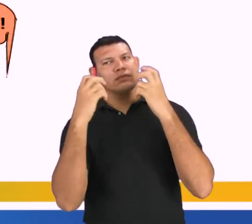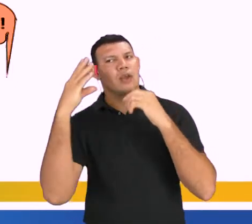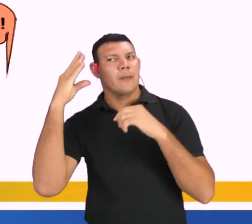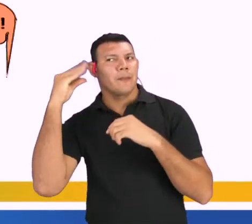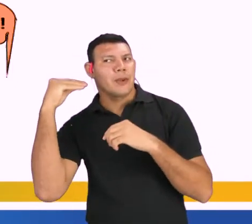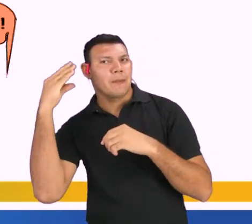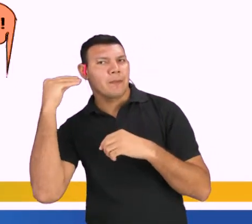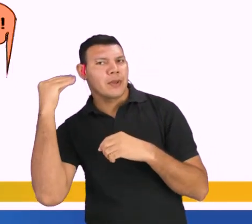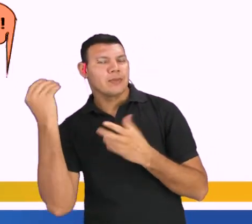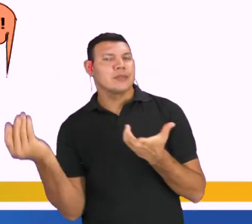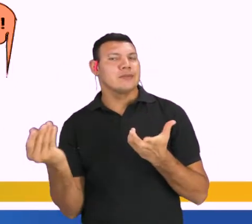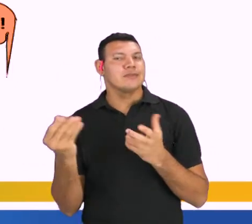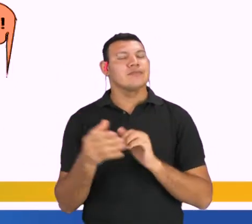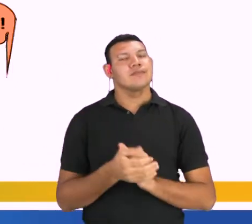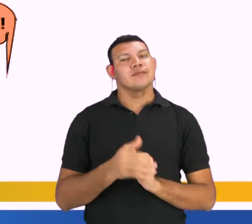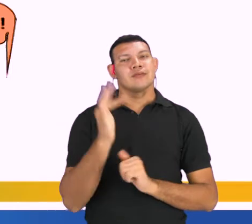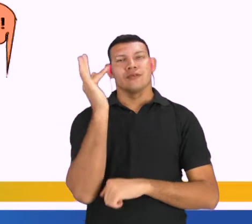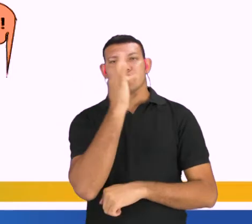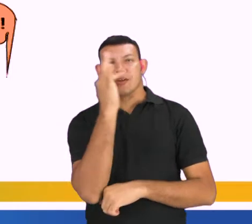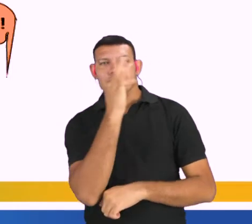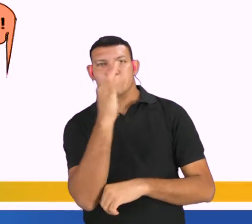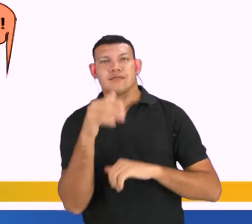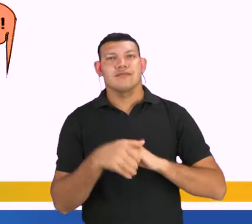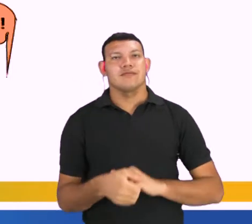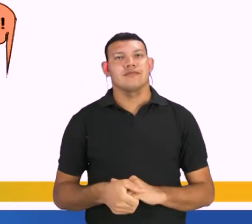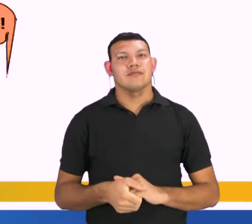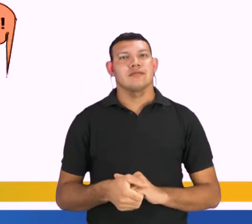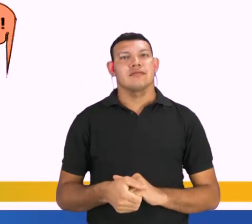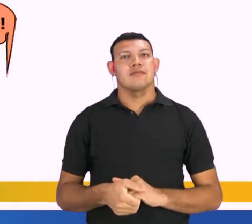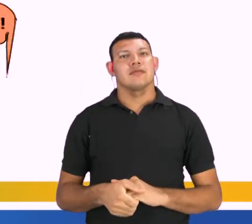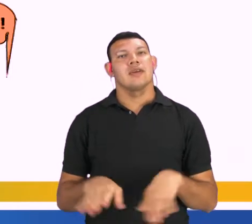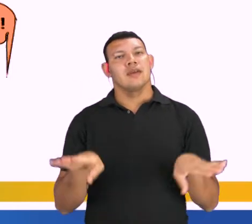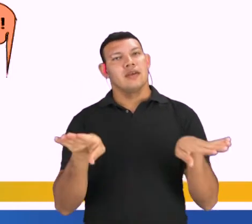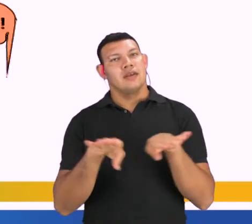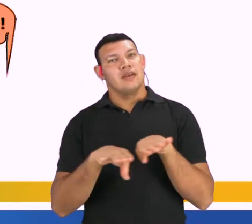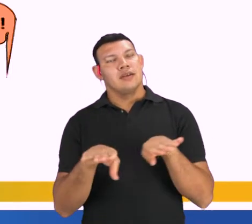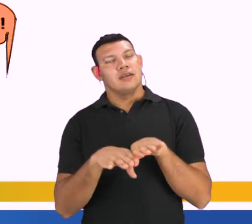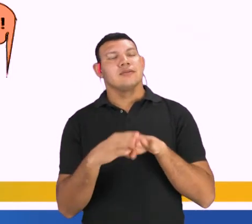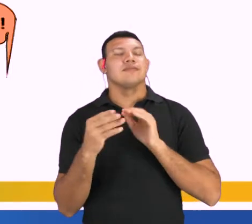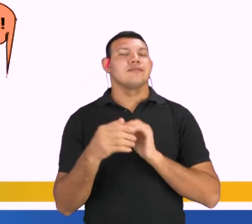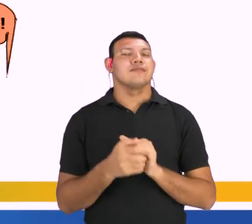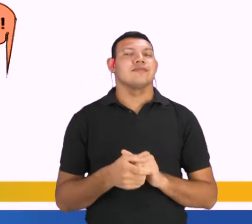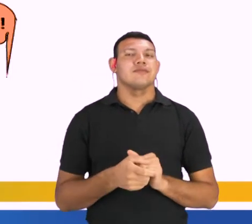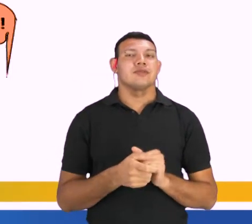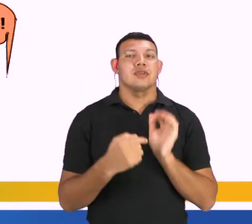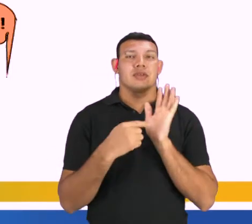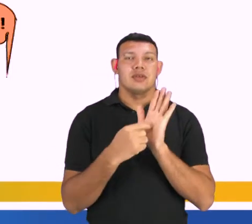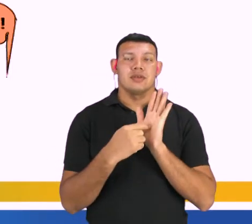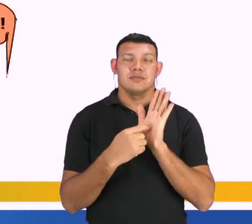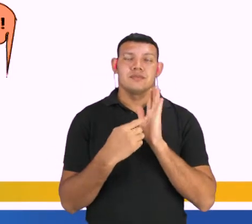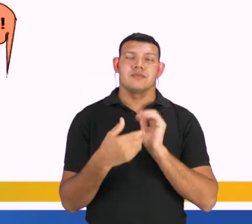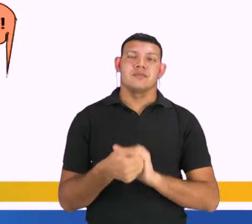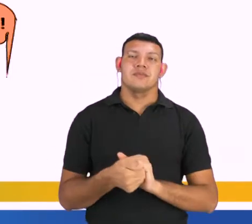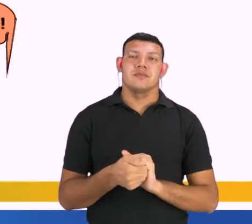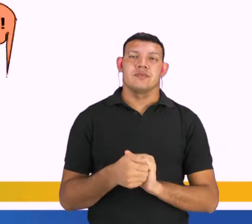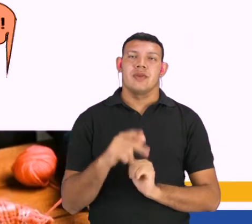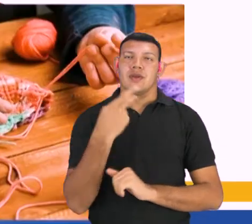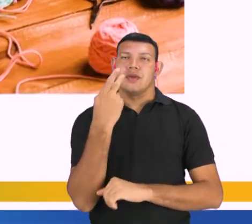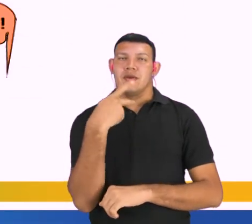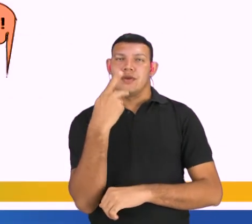cochichou, berrou, por exemplo. Tá? O sinal gráfico que indica a introdução da fala de alguém, o travessão e as